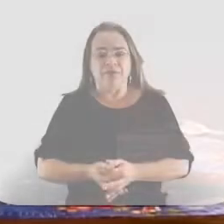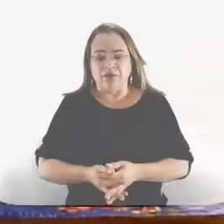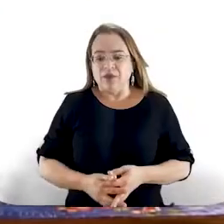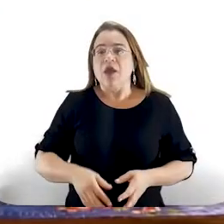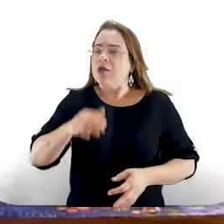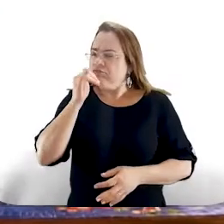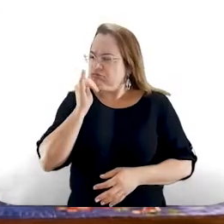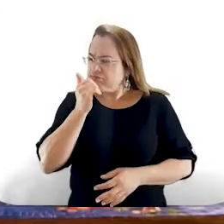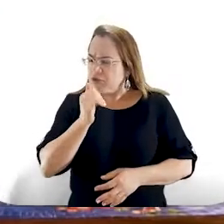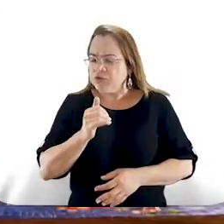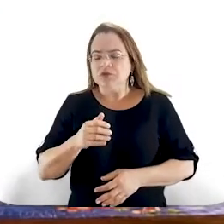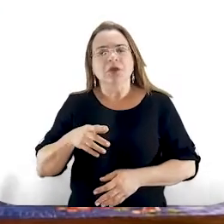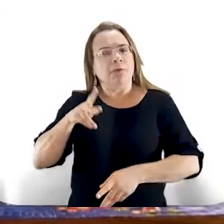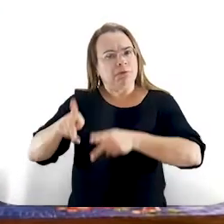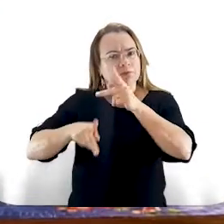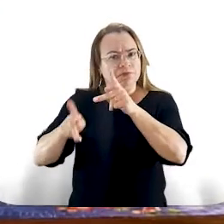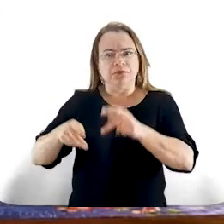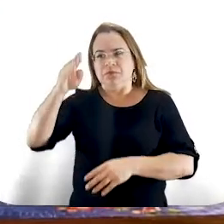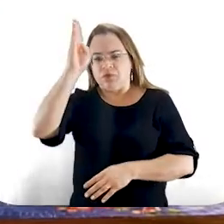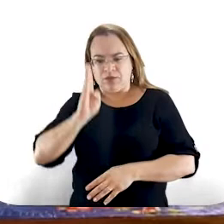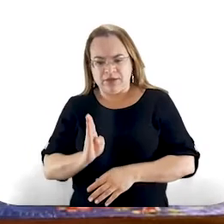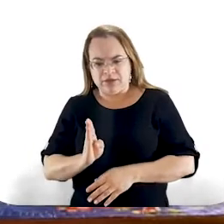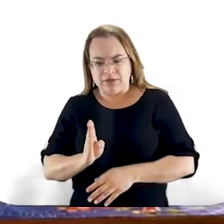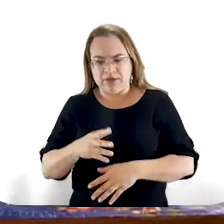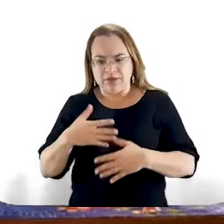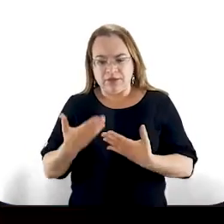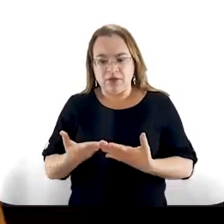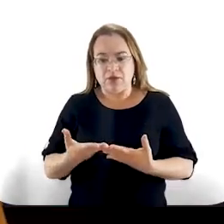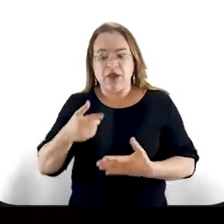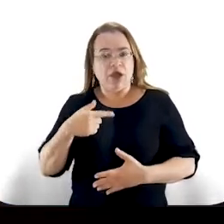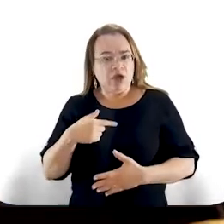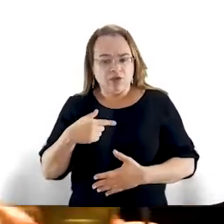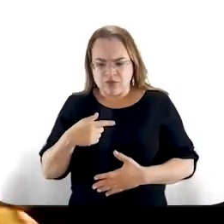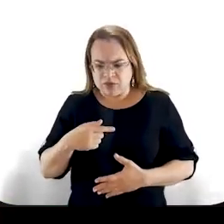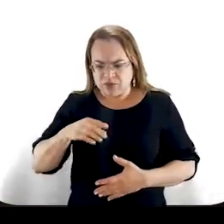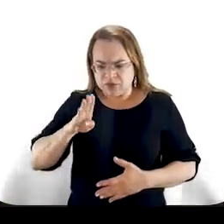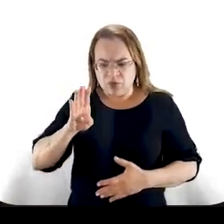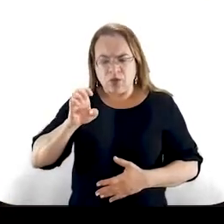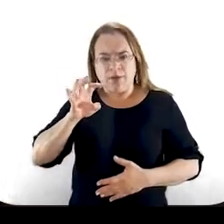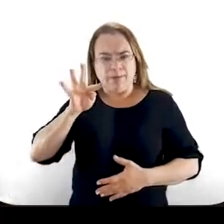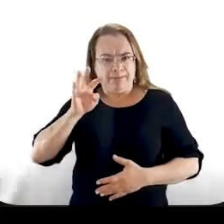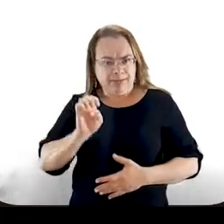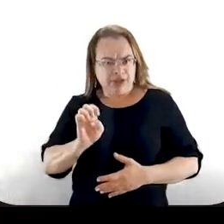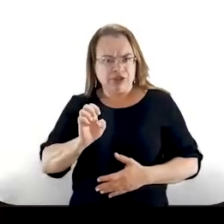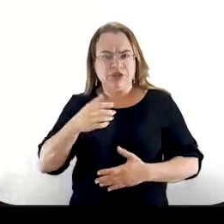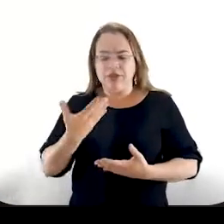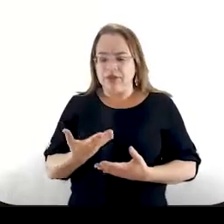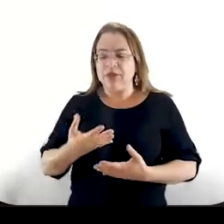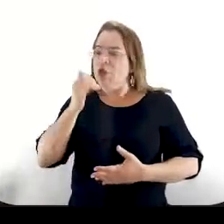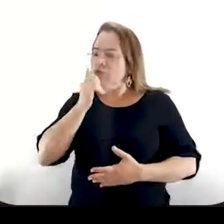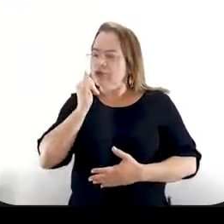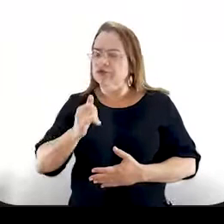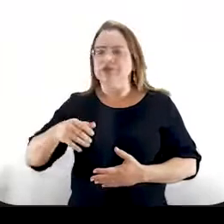Contos Populares do Brasil. Eu sou Beth Gomes, narradora de história daqui do nosso Cariri. E a gente vai